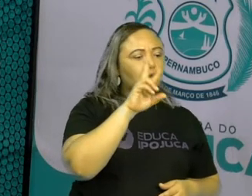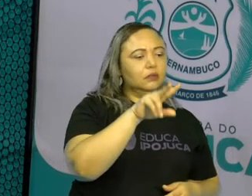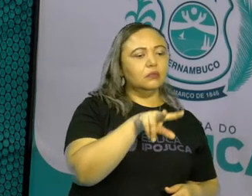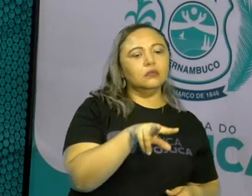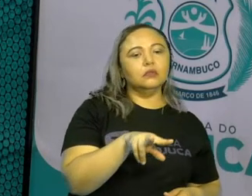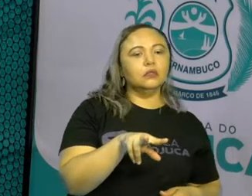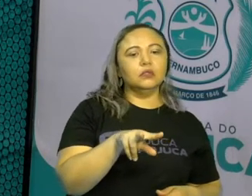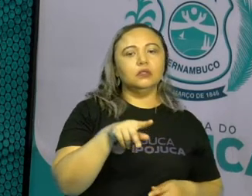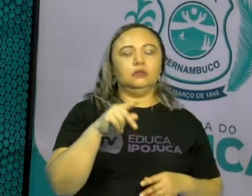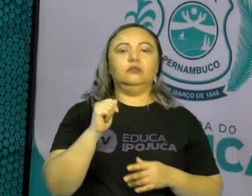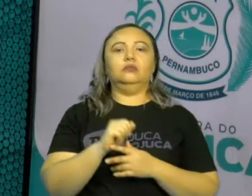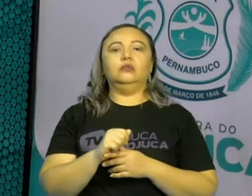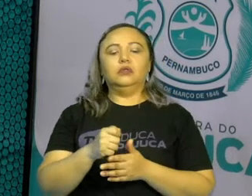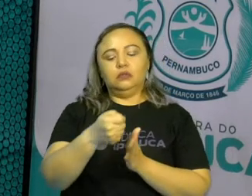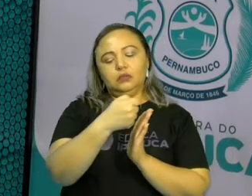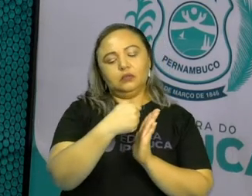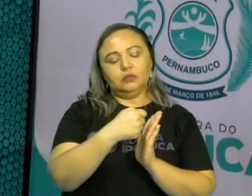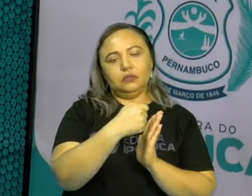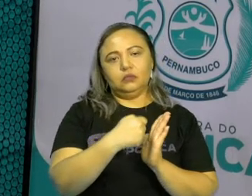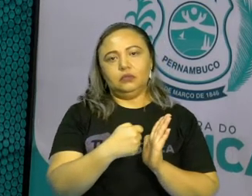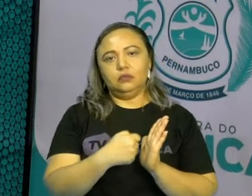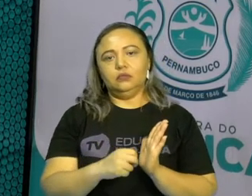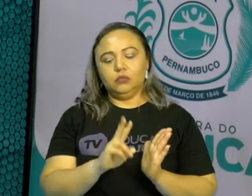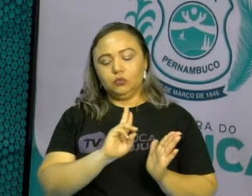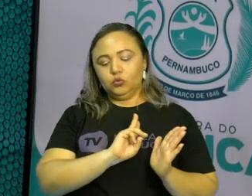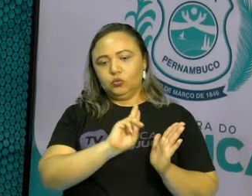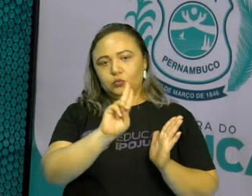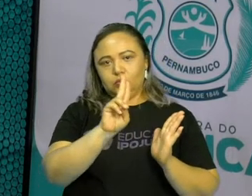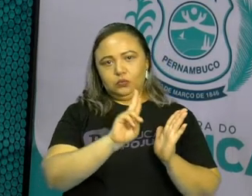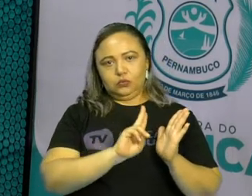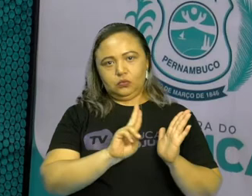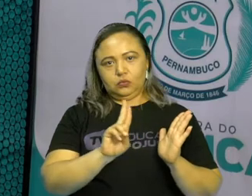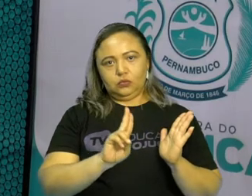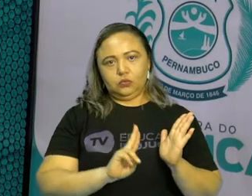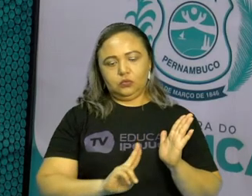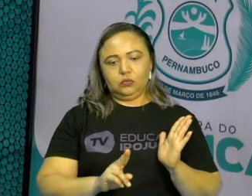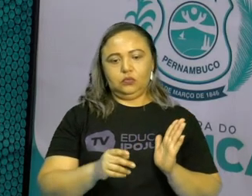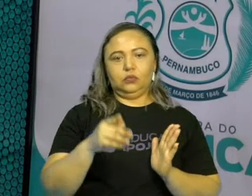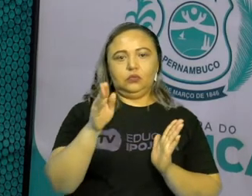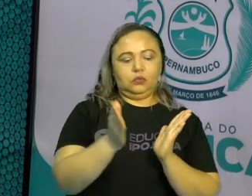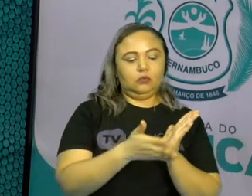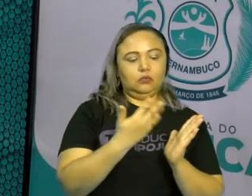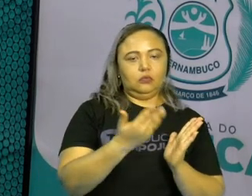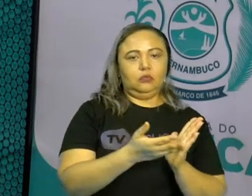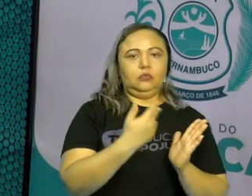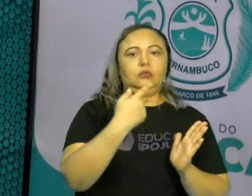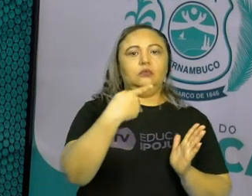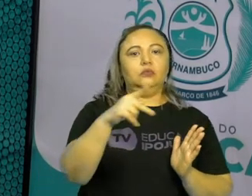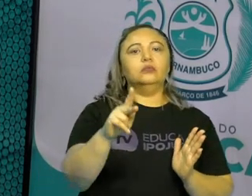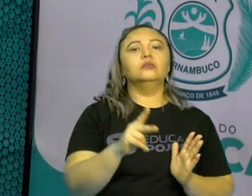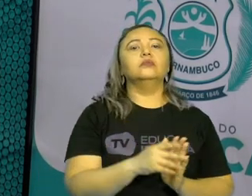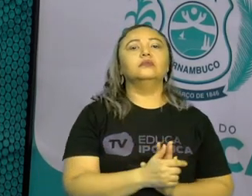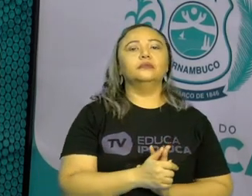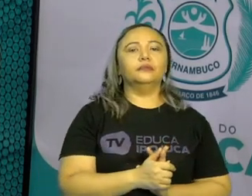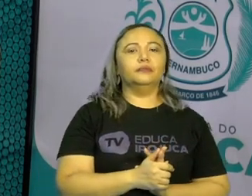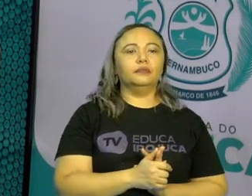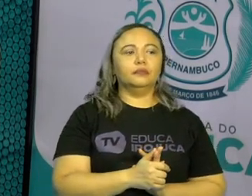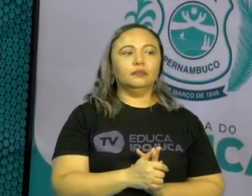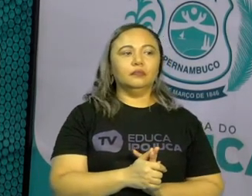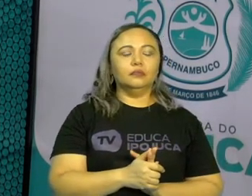visualizar, vão escrever os nomes em seu caderninho, certo?